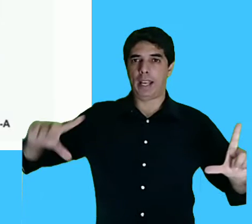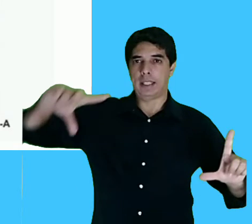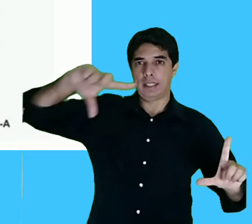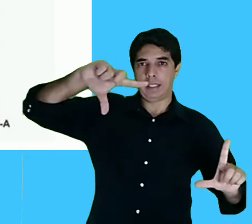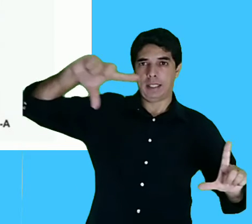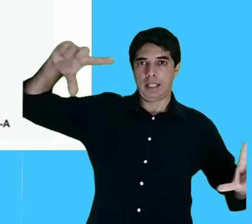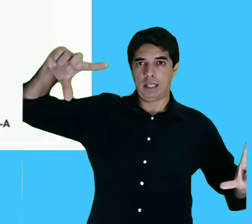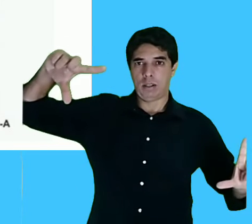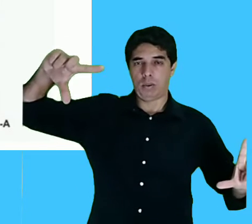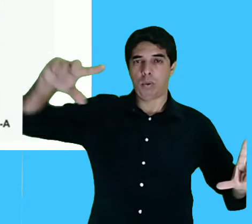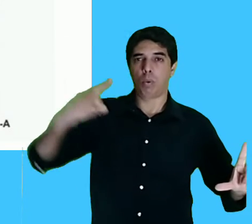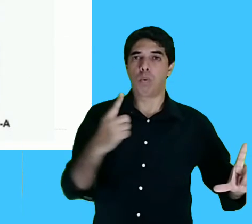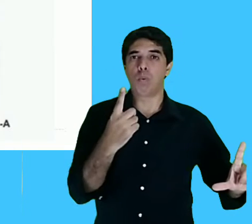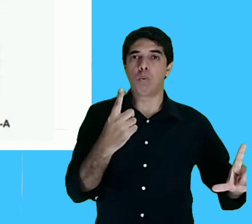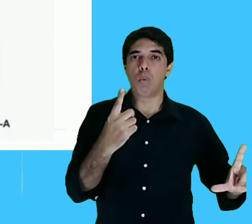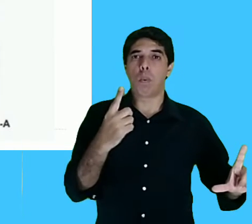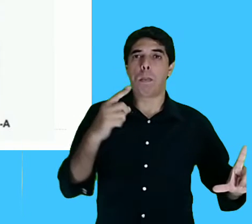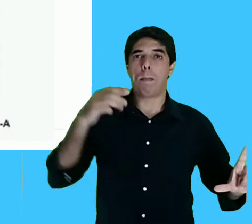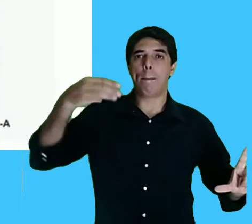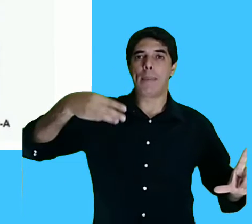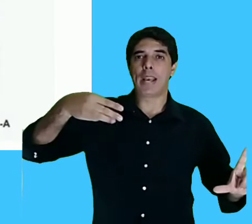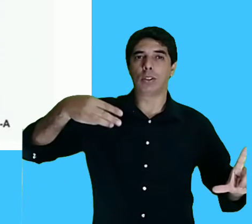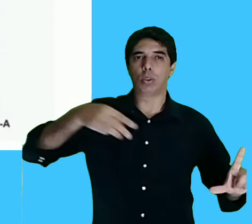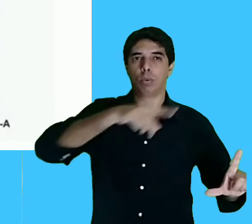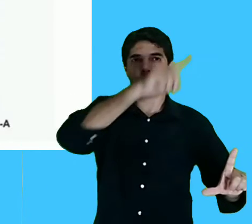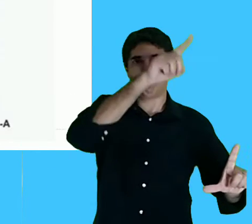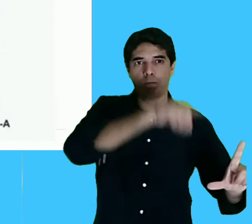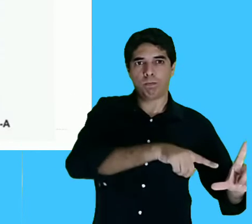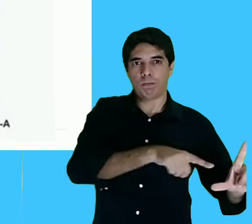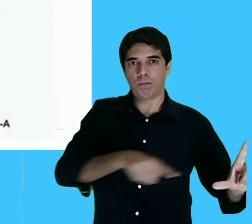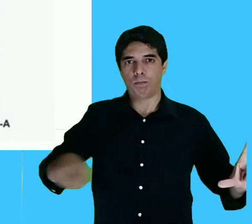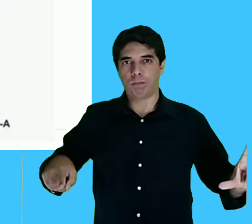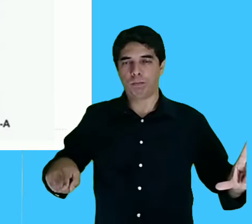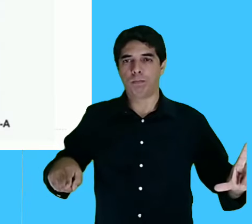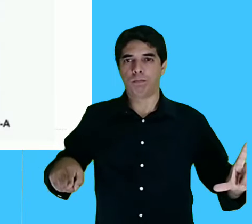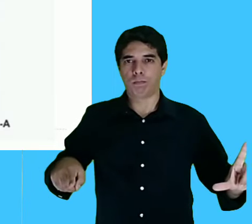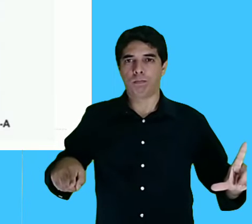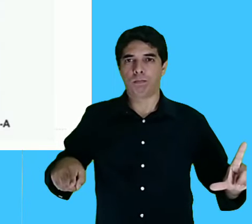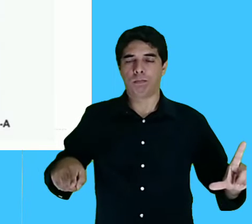É isso que ela diz. Até aqui não muda nada em relação à antiga.